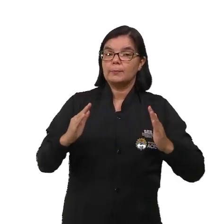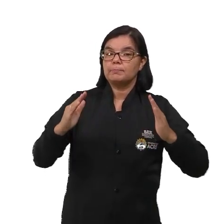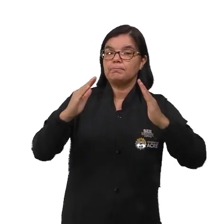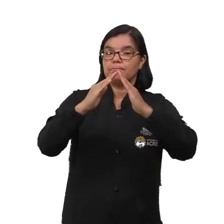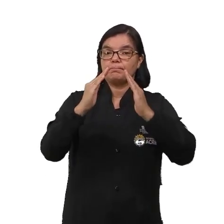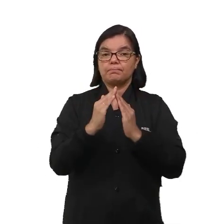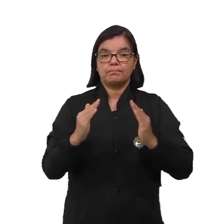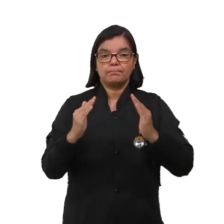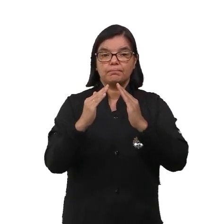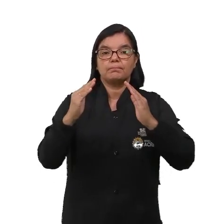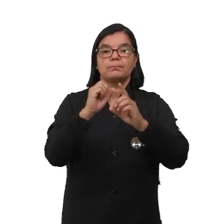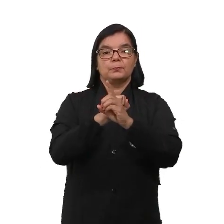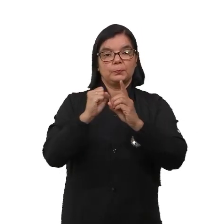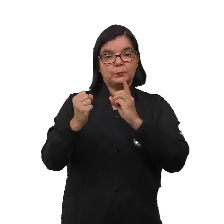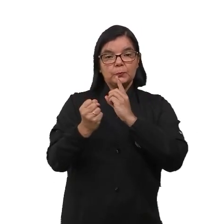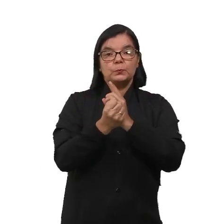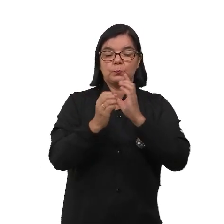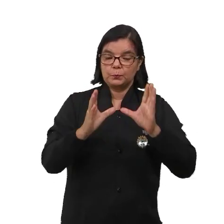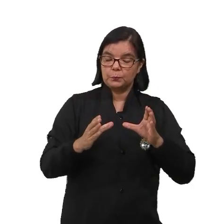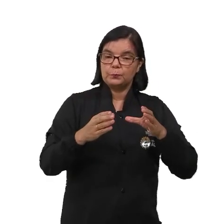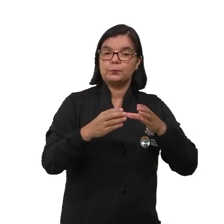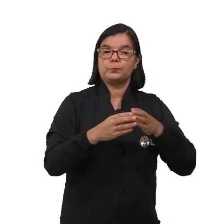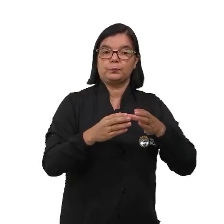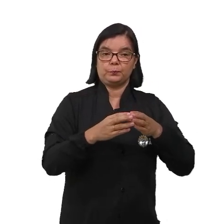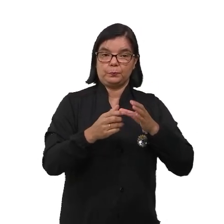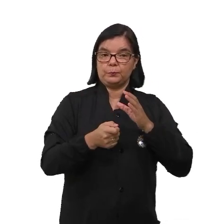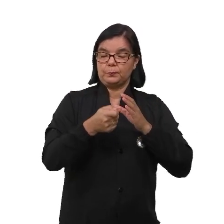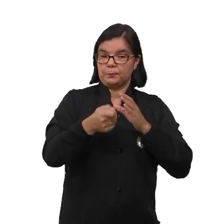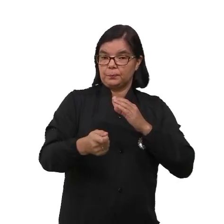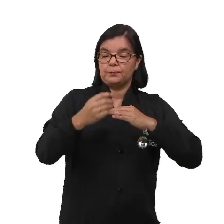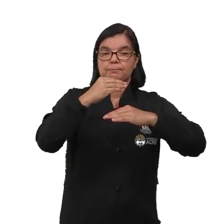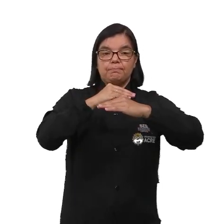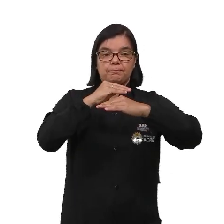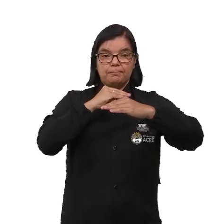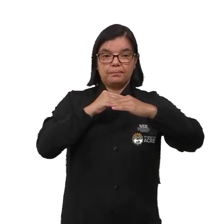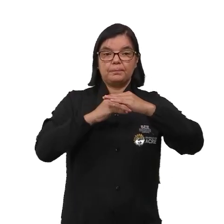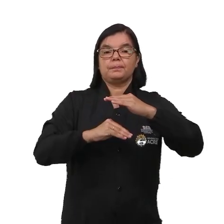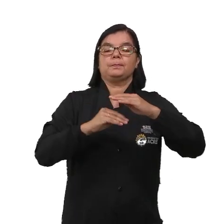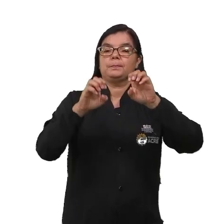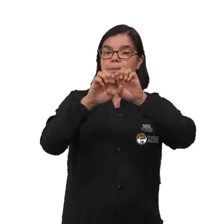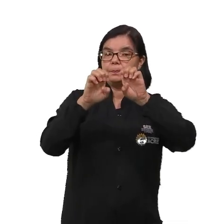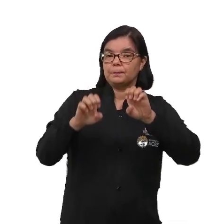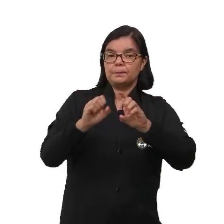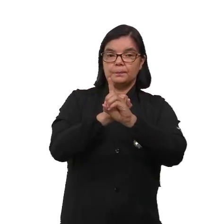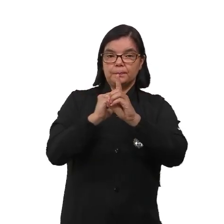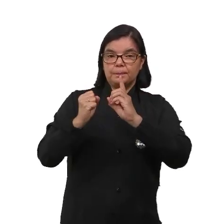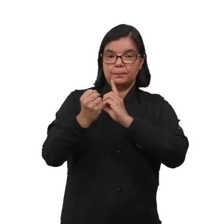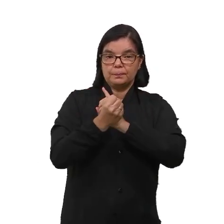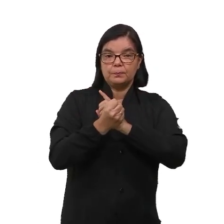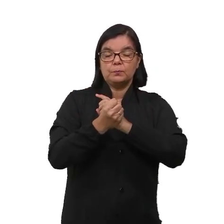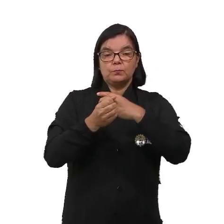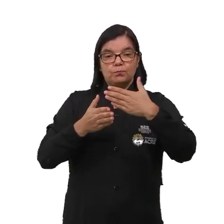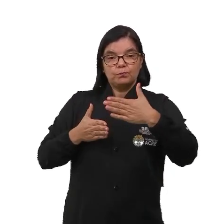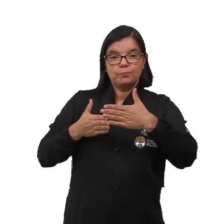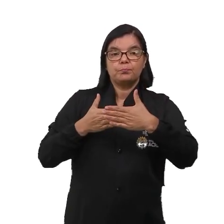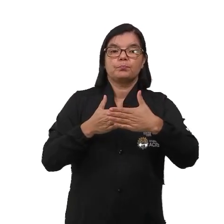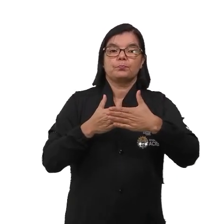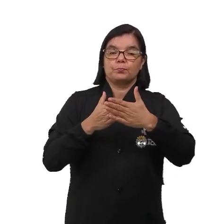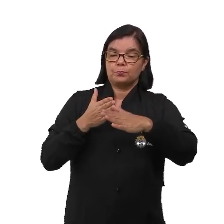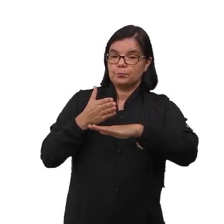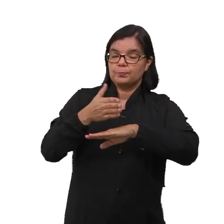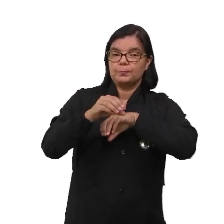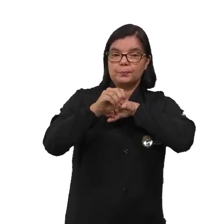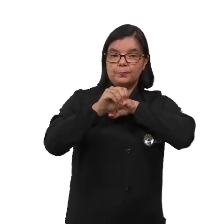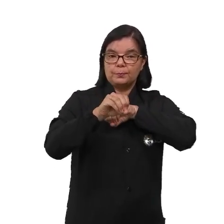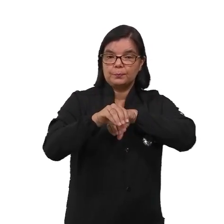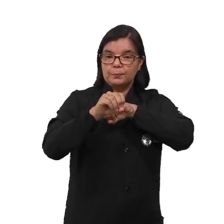estratificação social mantém grupos em posições desiguais na estrutura social, o que impacta